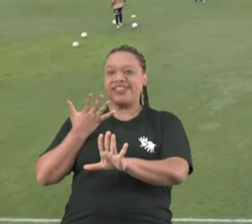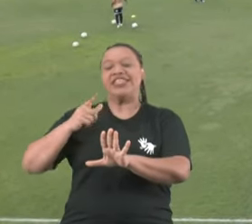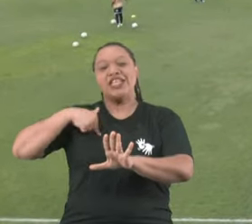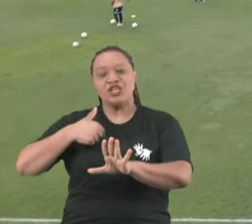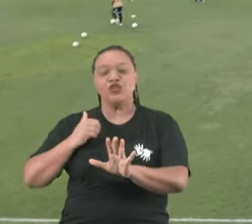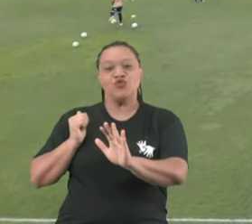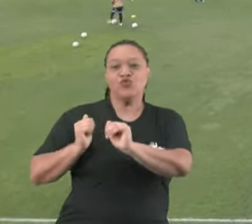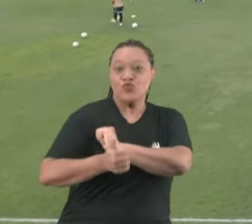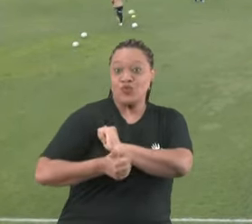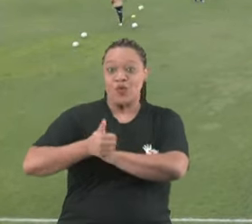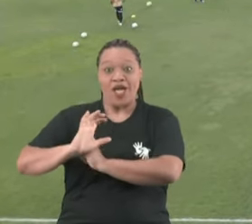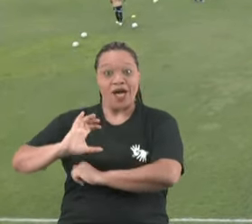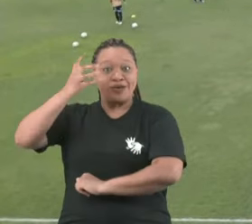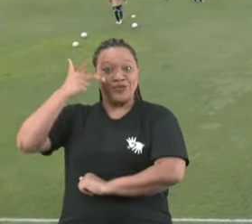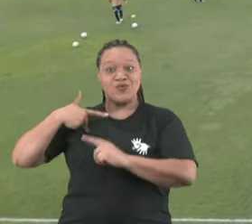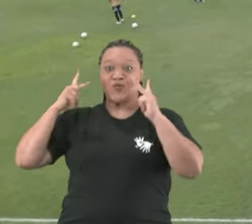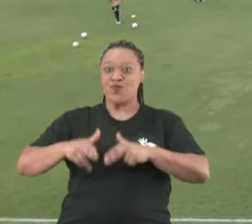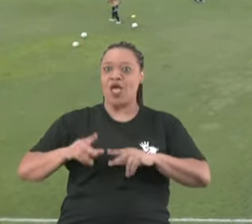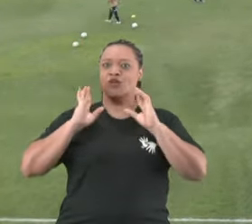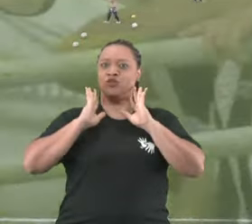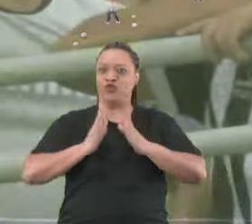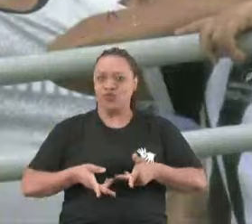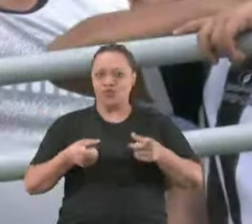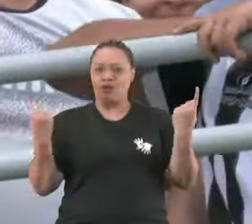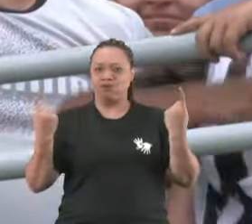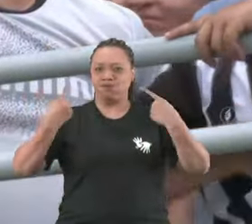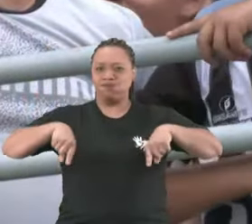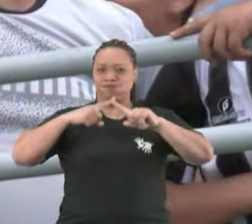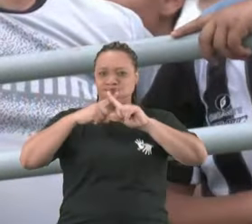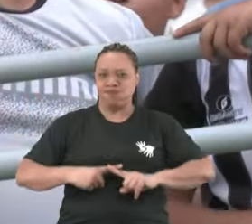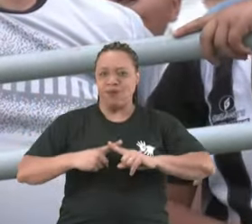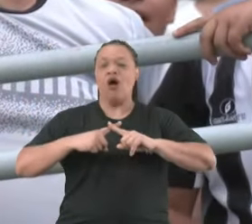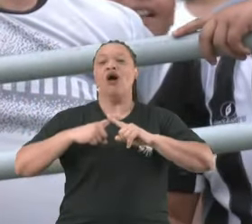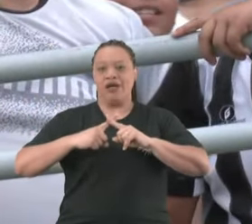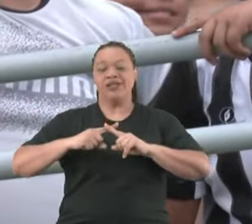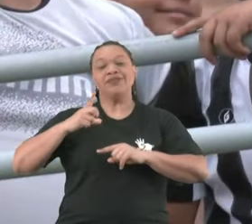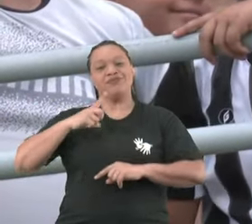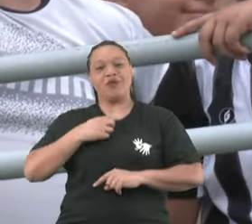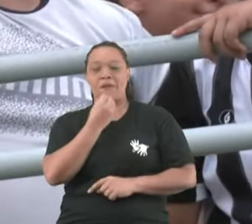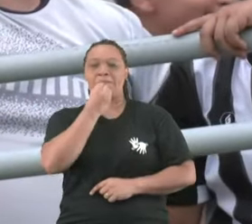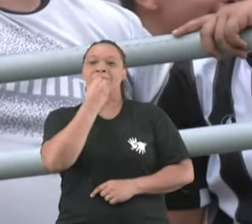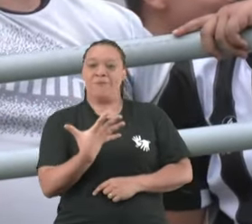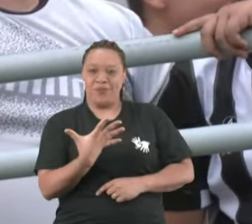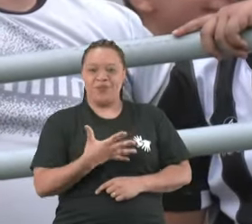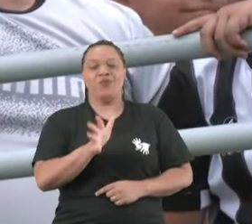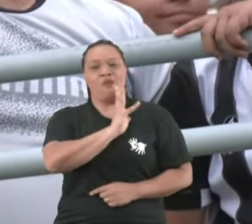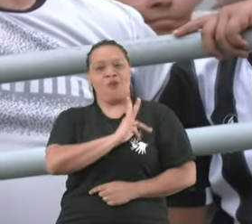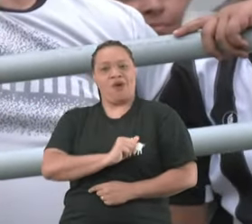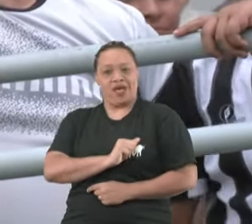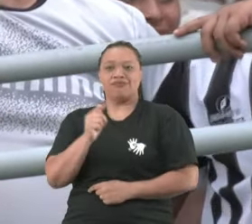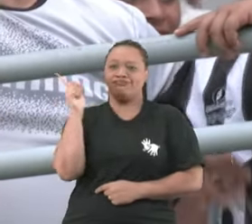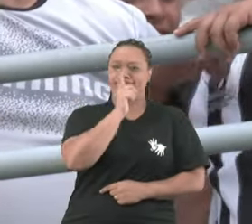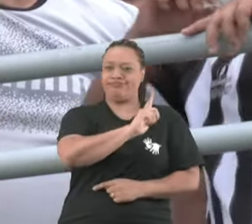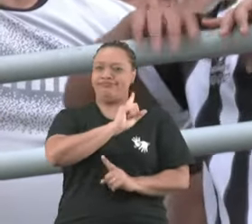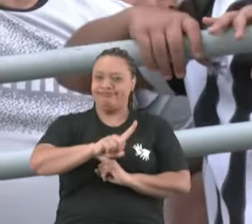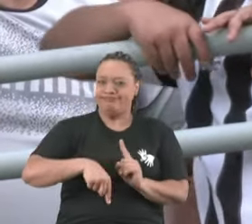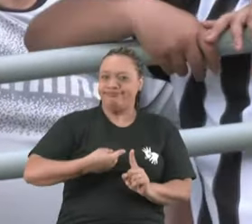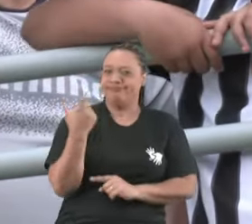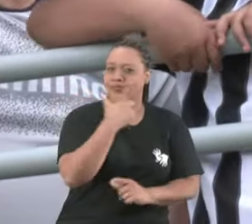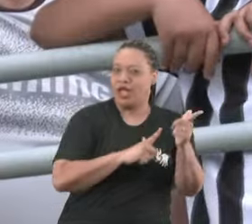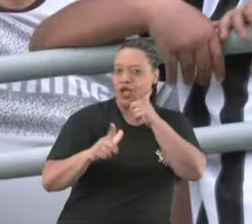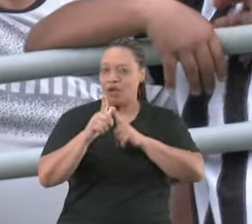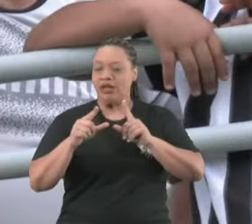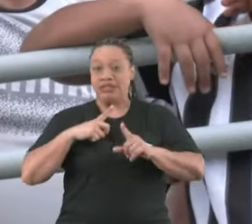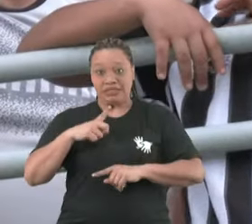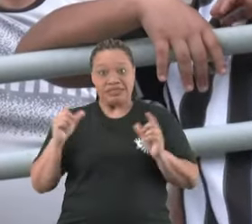esse jogo que aconteceu. O resultado, nos últimos dois anos, foi favorável ao Galo. Teria o Asa chance de reverter